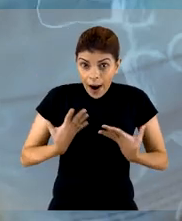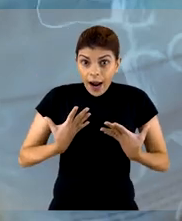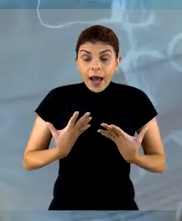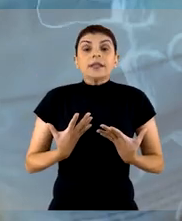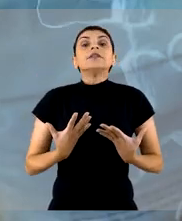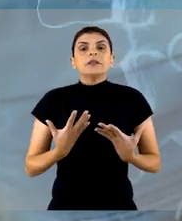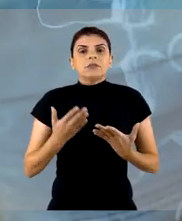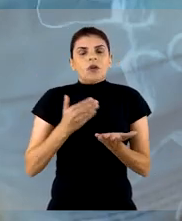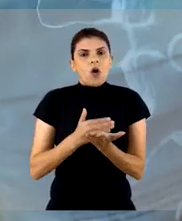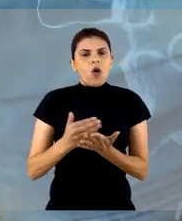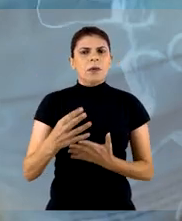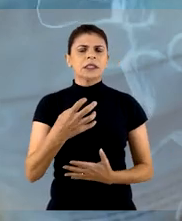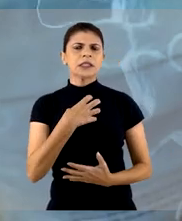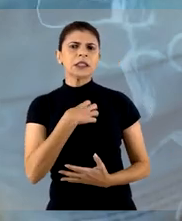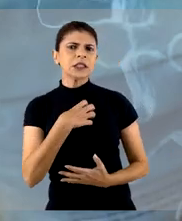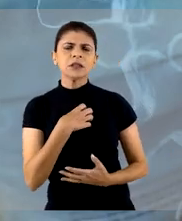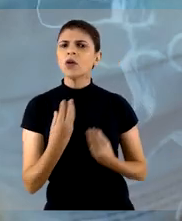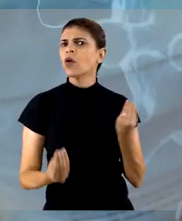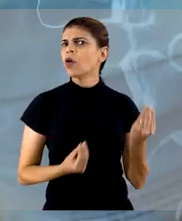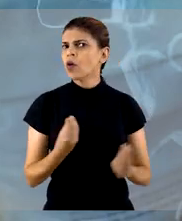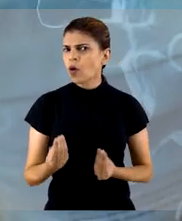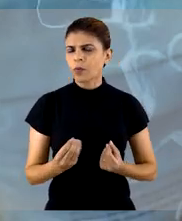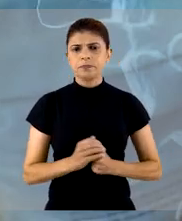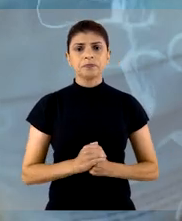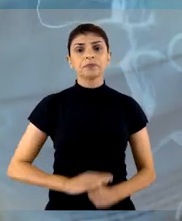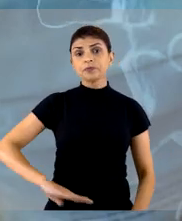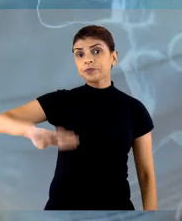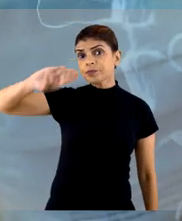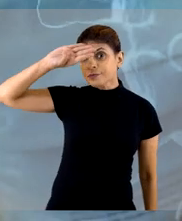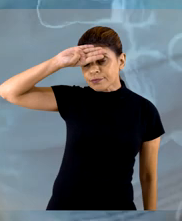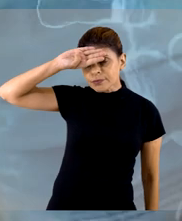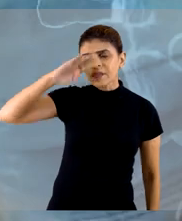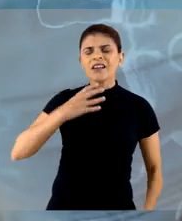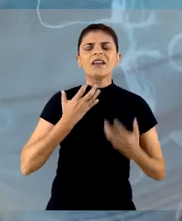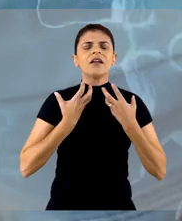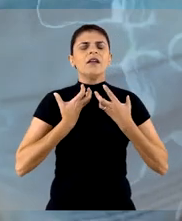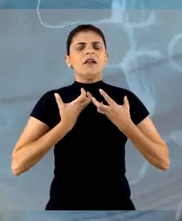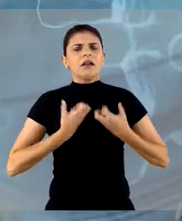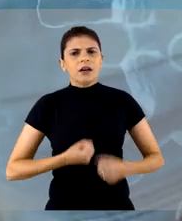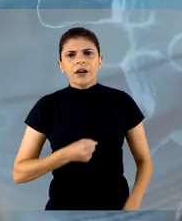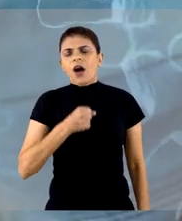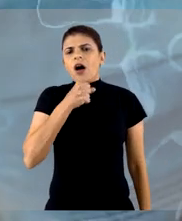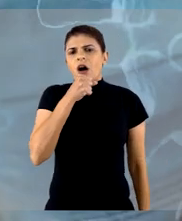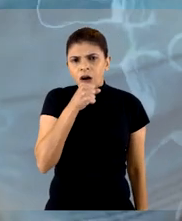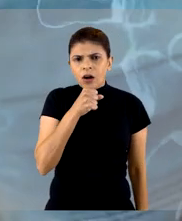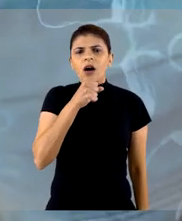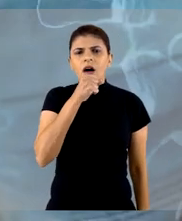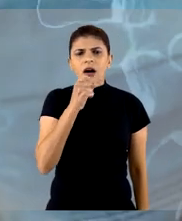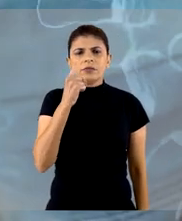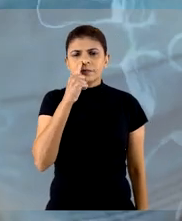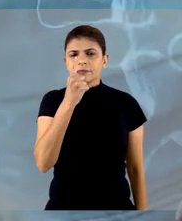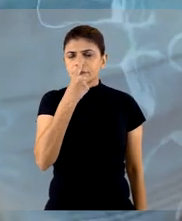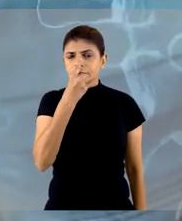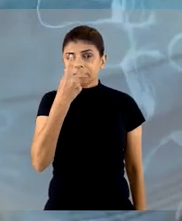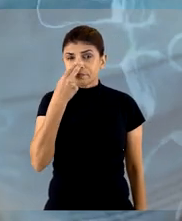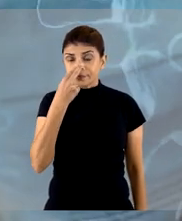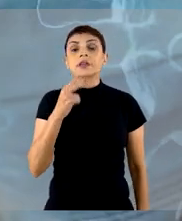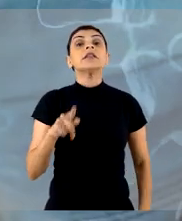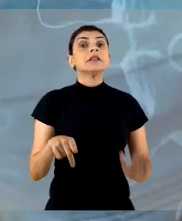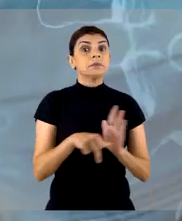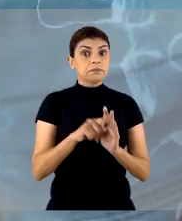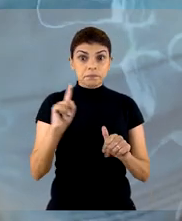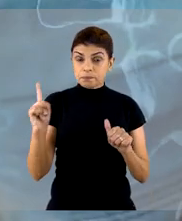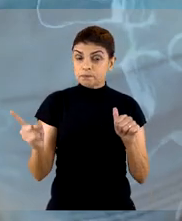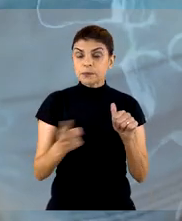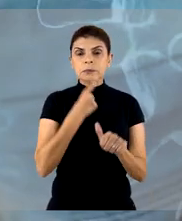aparecimento dos sintomas iniciais. Quais sintomas são esses? Febre, cansaço, tosse e congestão nasal. Esses são os